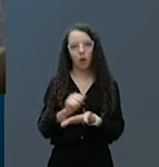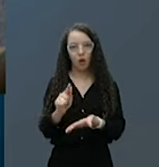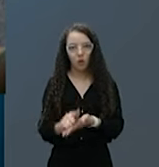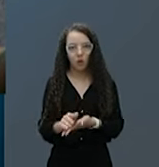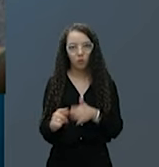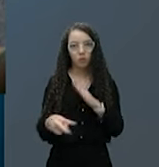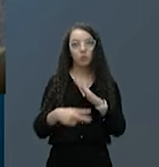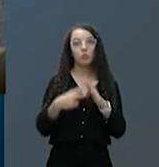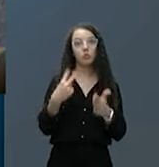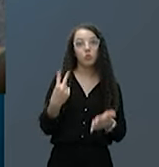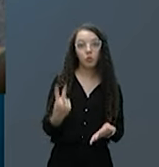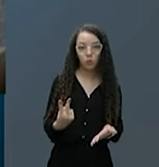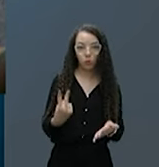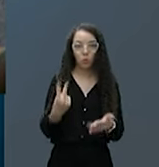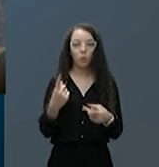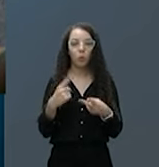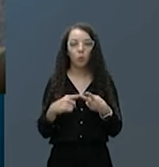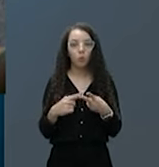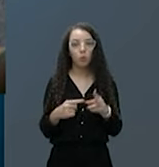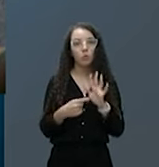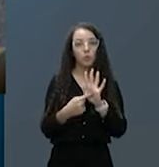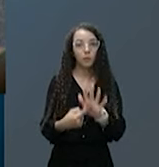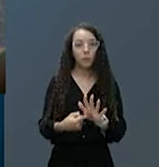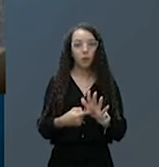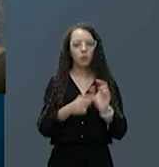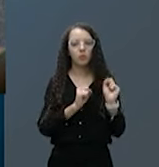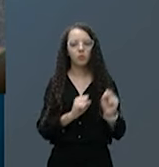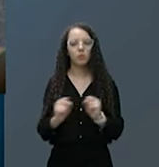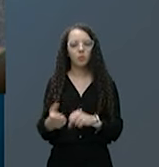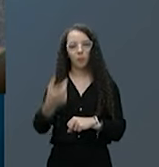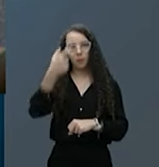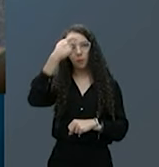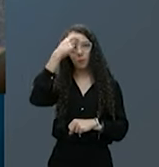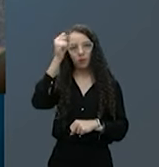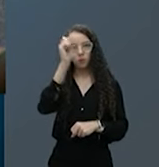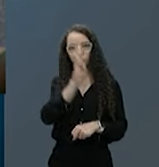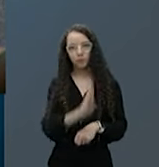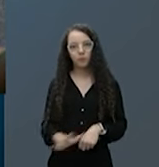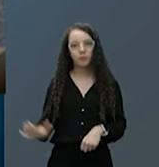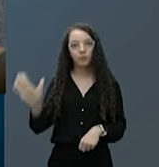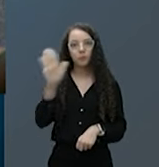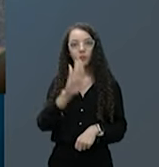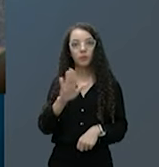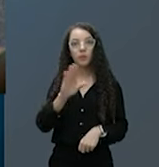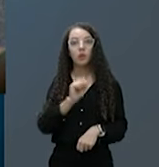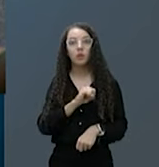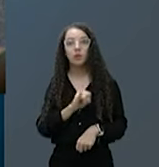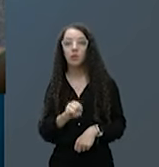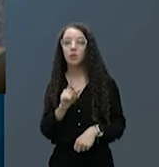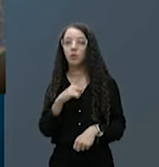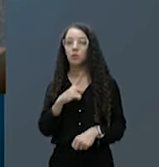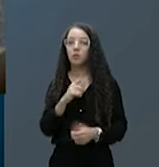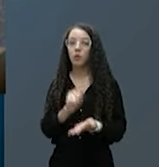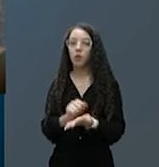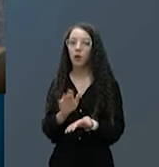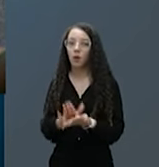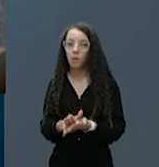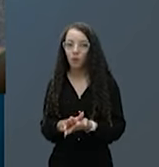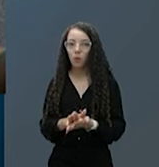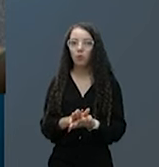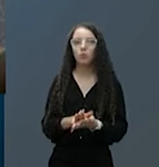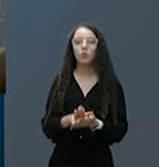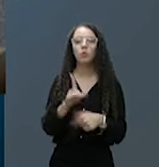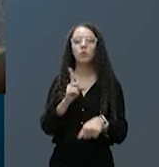aqui o posicionamento da União no sentido da impossibilidade de incidência da multa na hipótese em que é realizada o distinguish ou